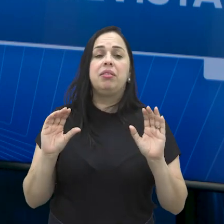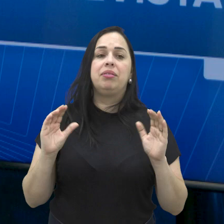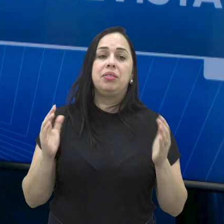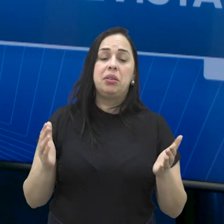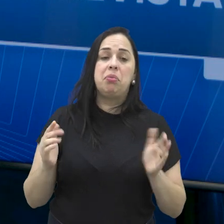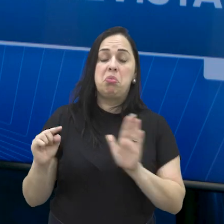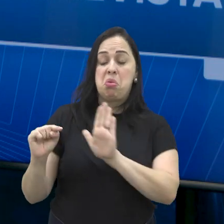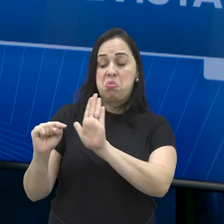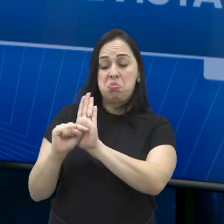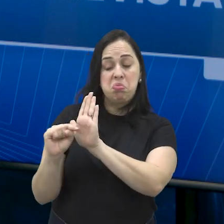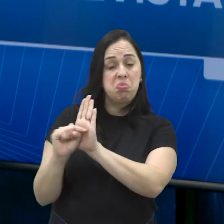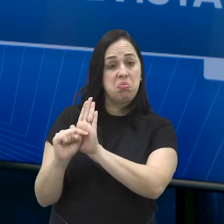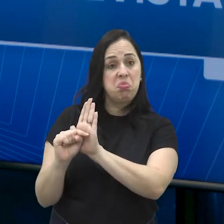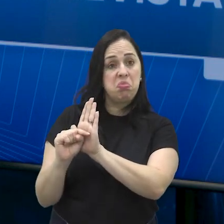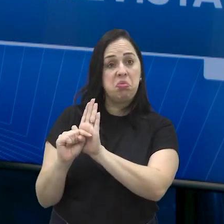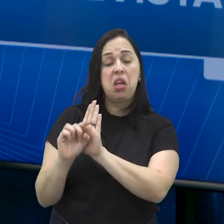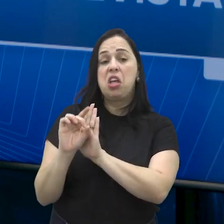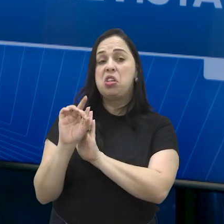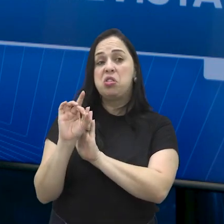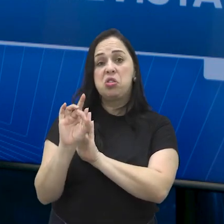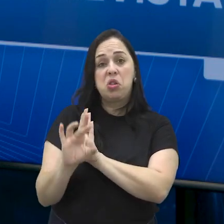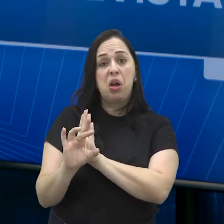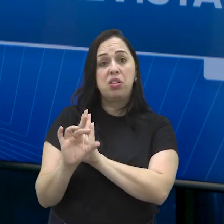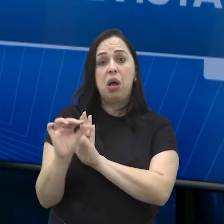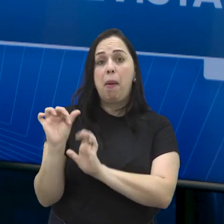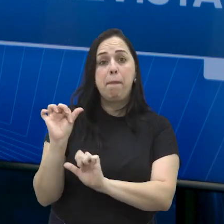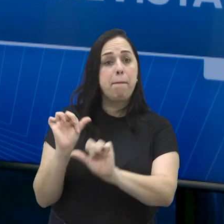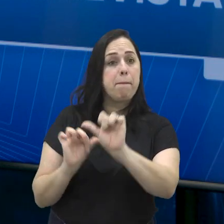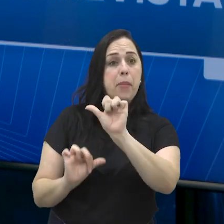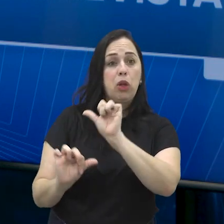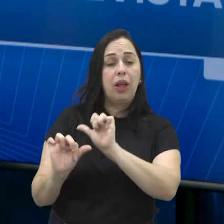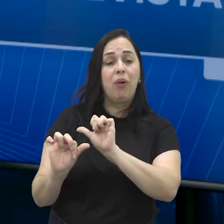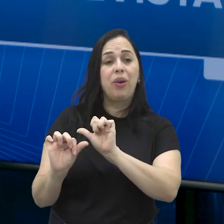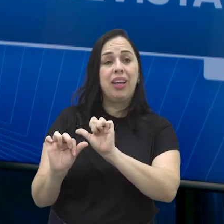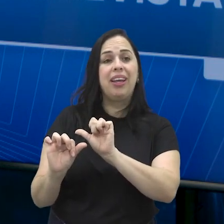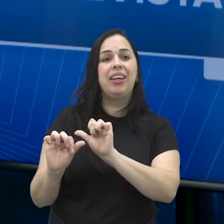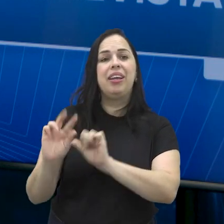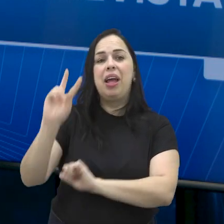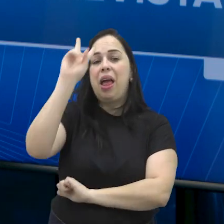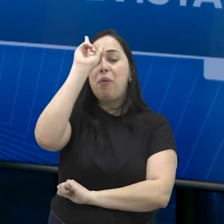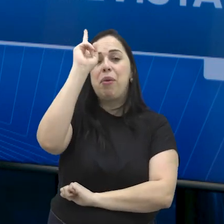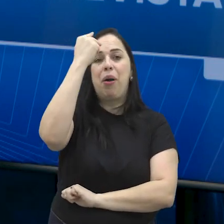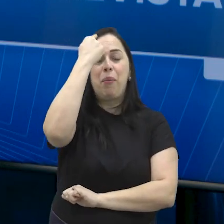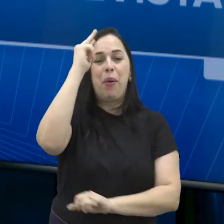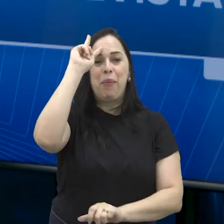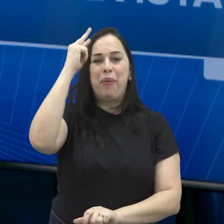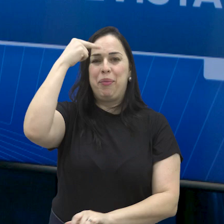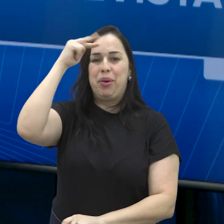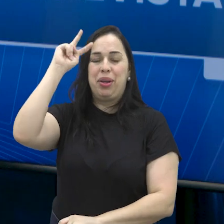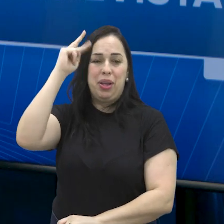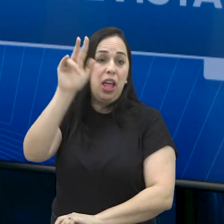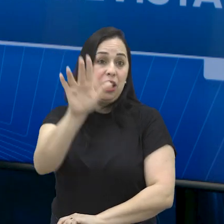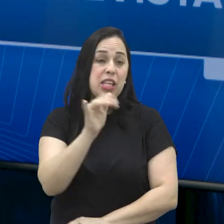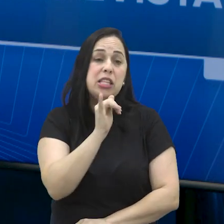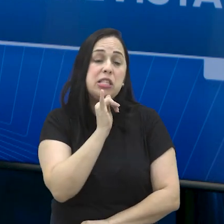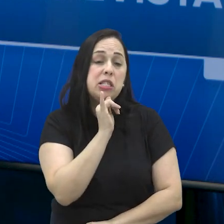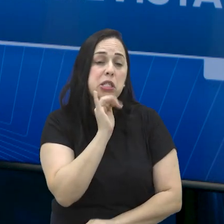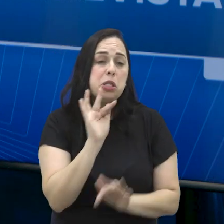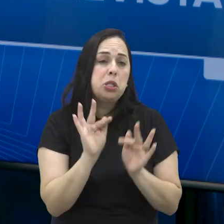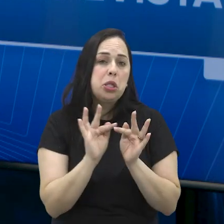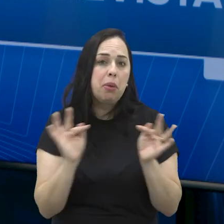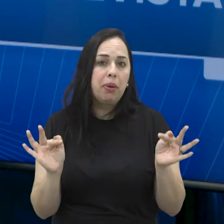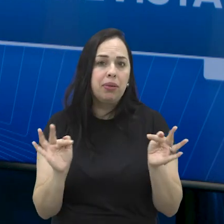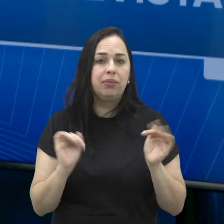Pontos negativos é somente a mudança de pensamento da população. Um exemplo simples, só